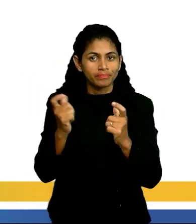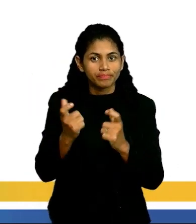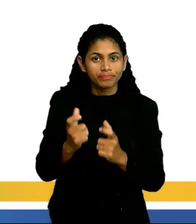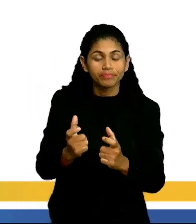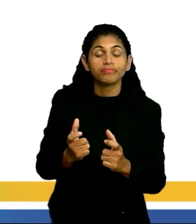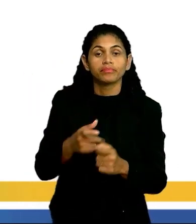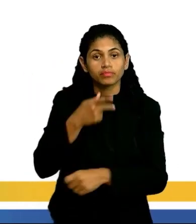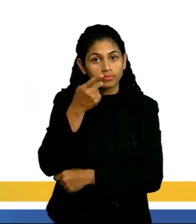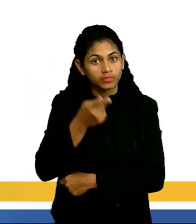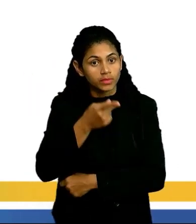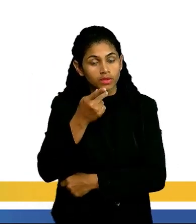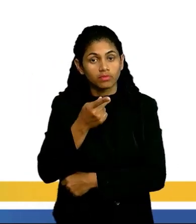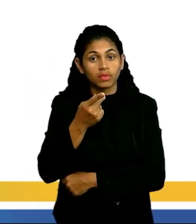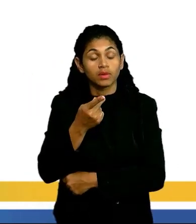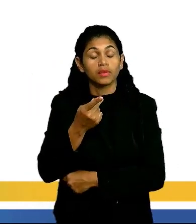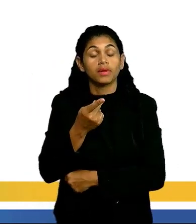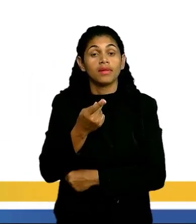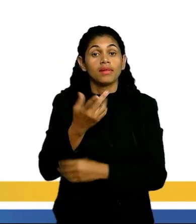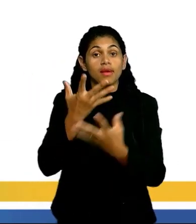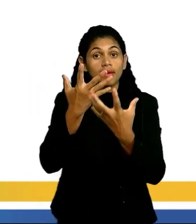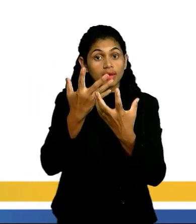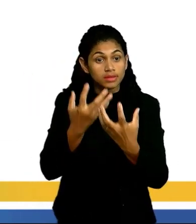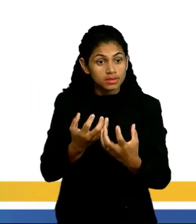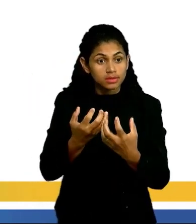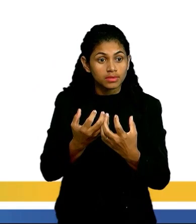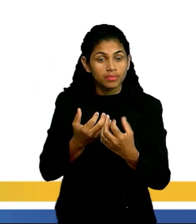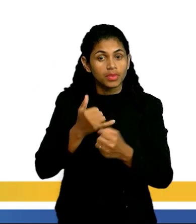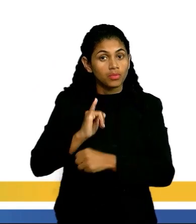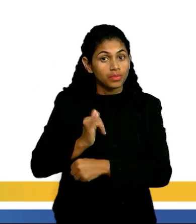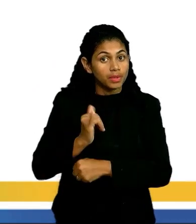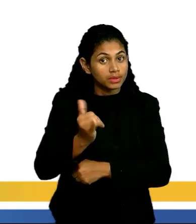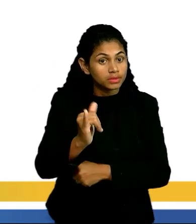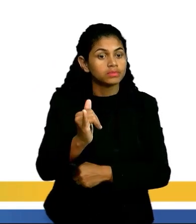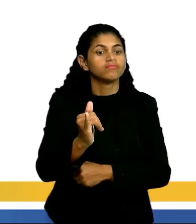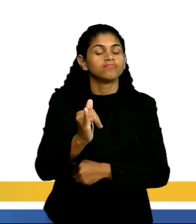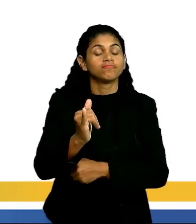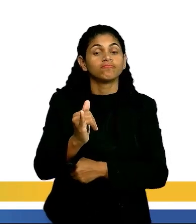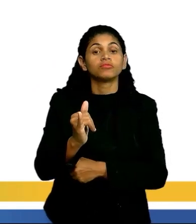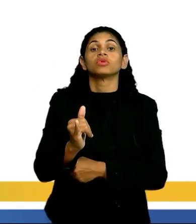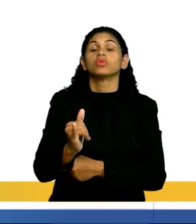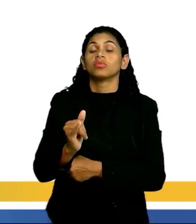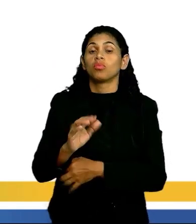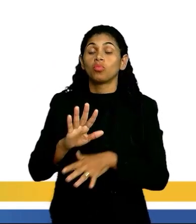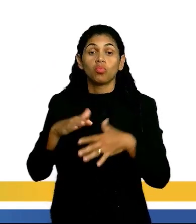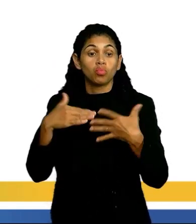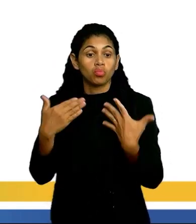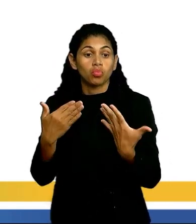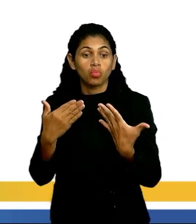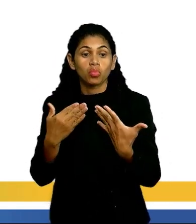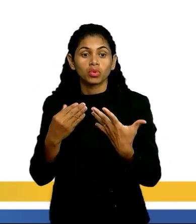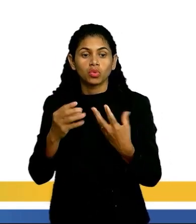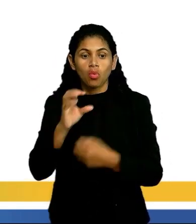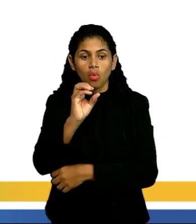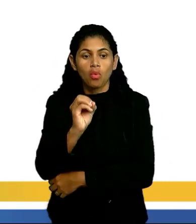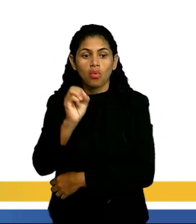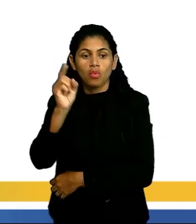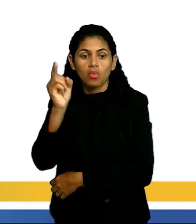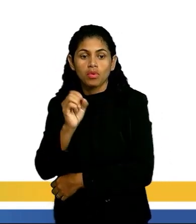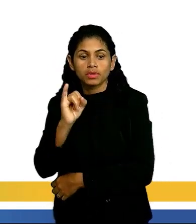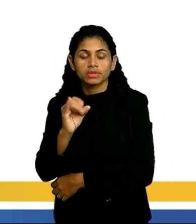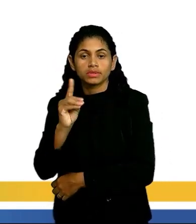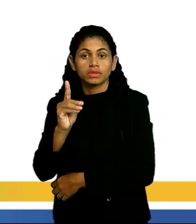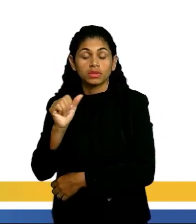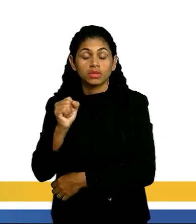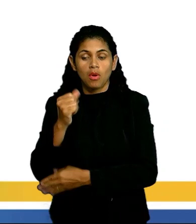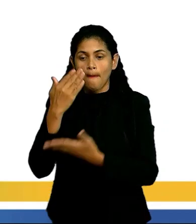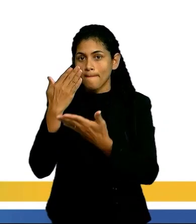que a substância ela ganhou elétrons, ela recebeu elétrons. Já quando ocorre uma oxidação, essa substância ela perde